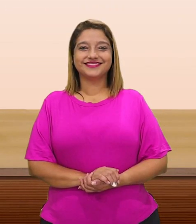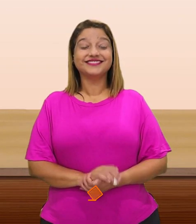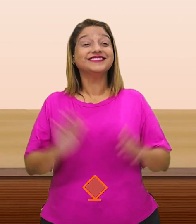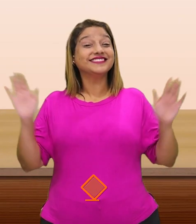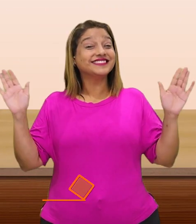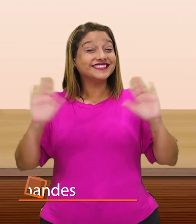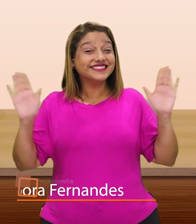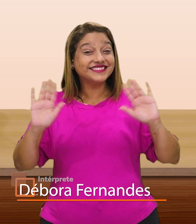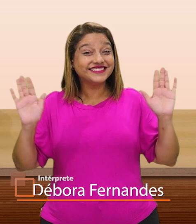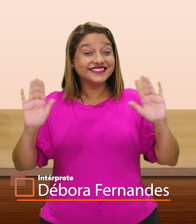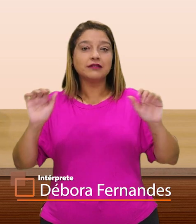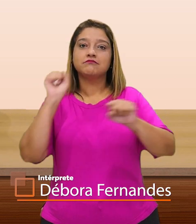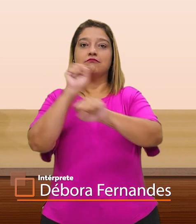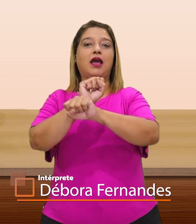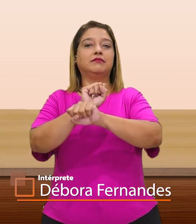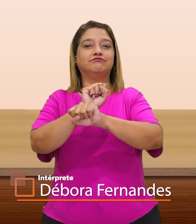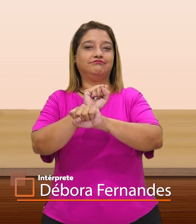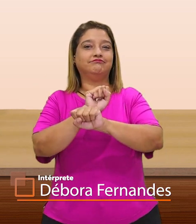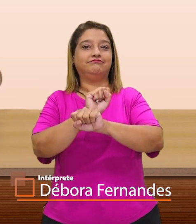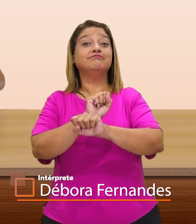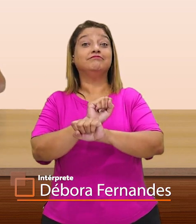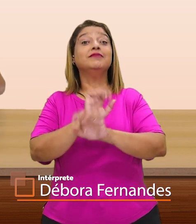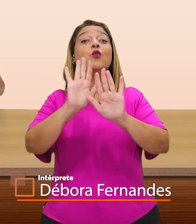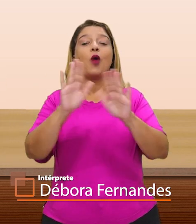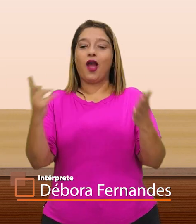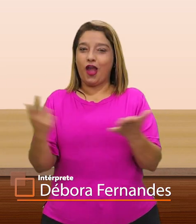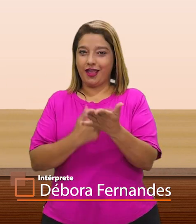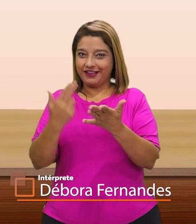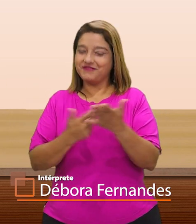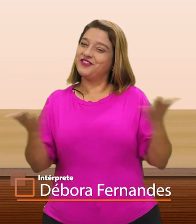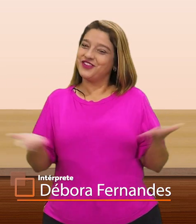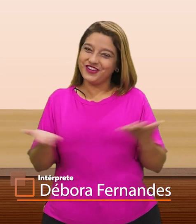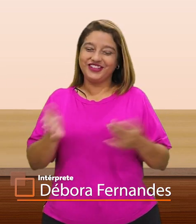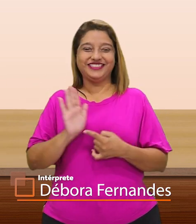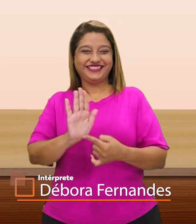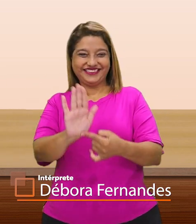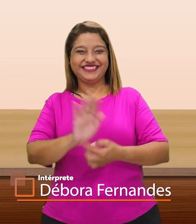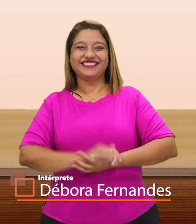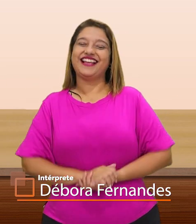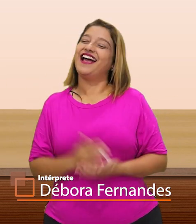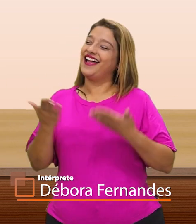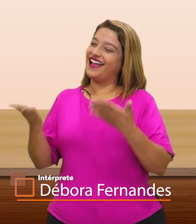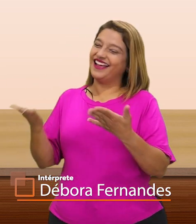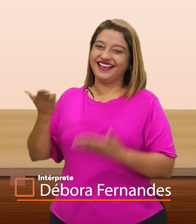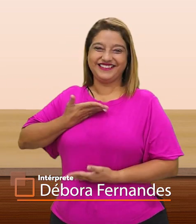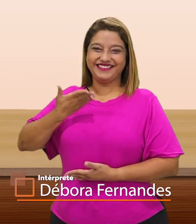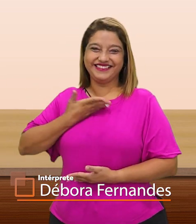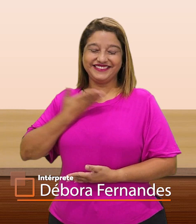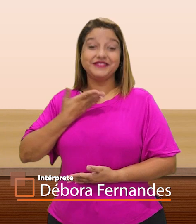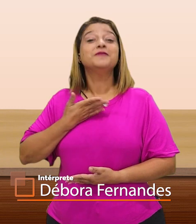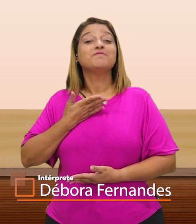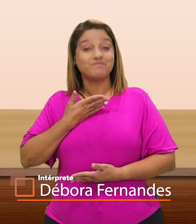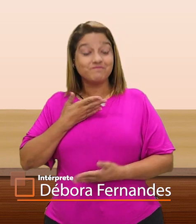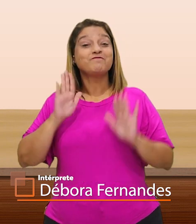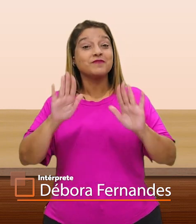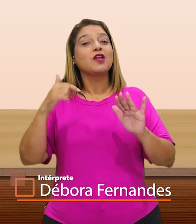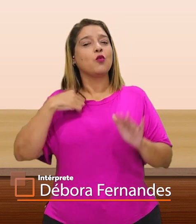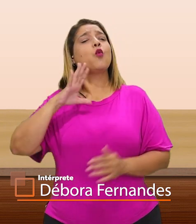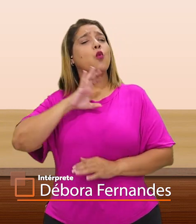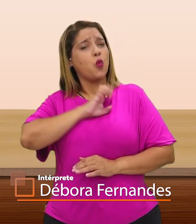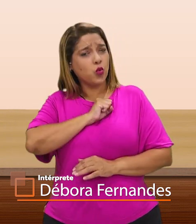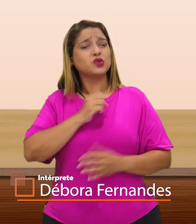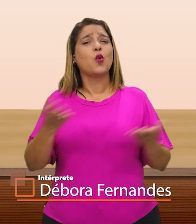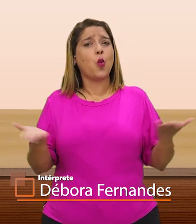Olá, pessoal, para tudo. O Revista e Conexão está chegando. Amigo, para tudo mesmo. Eu gostei muito